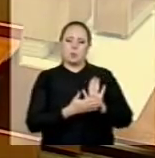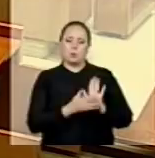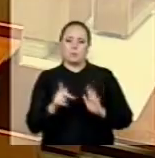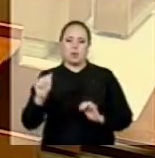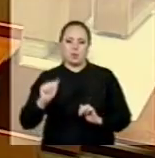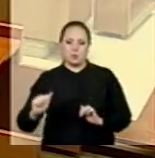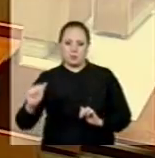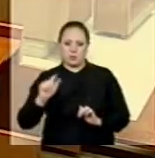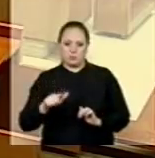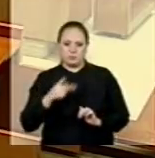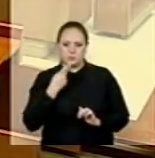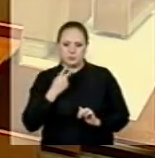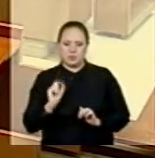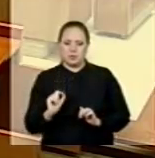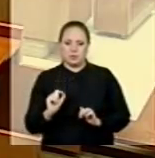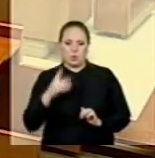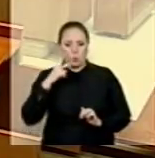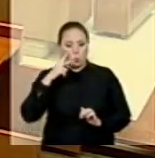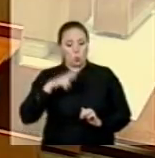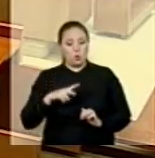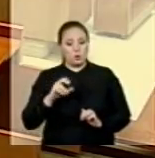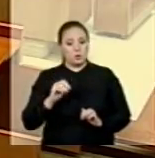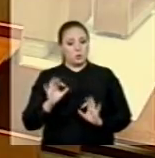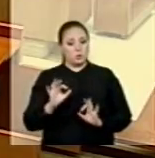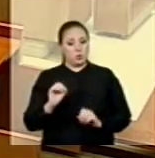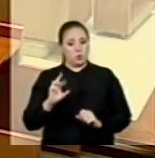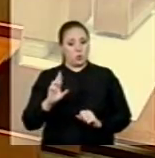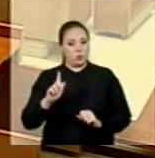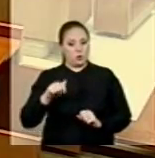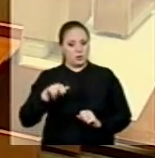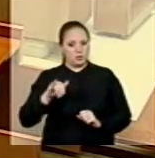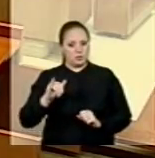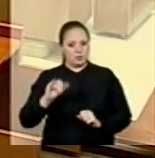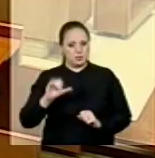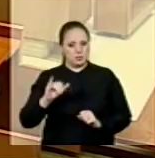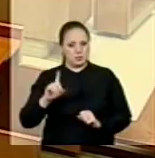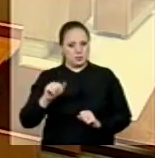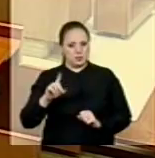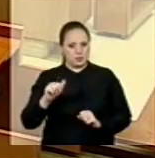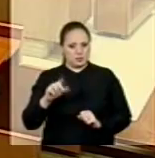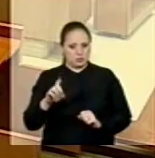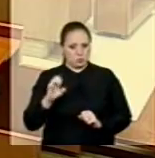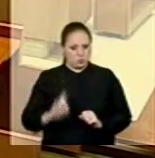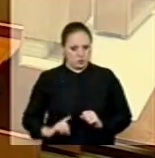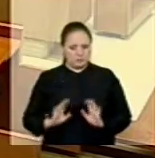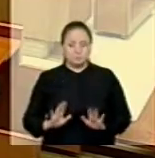a organicidade do direito. A Constituição Federal prevê expressamente,